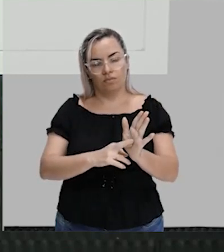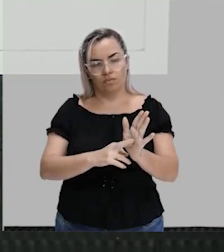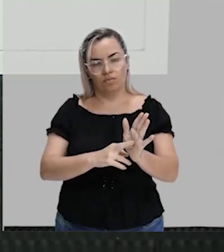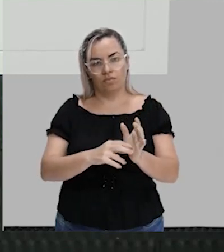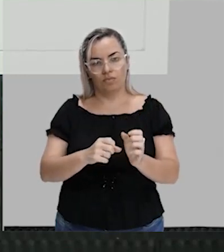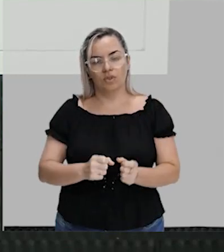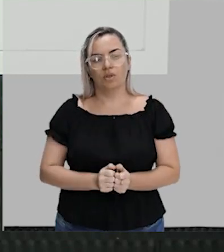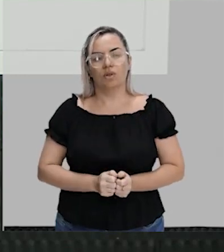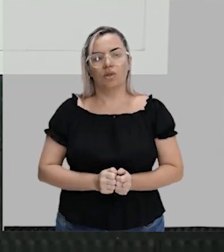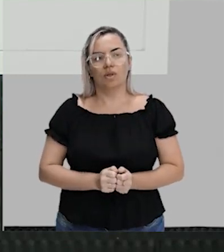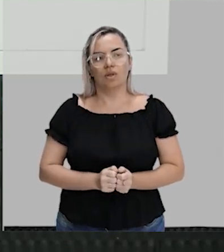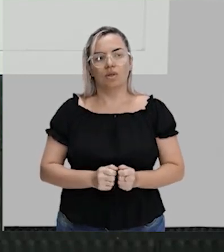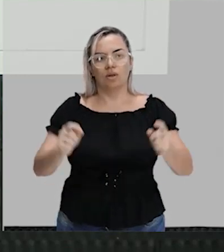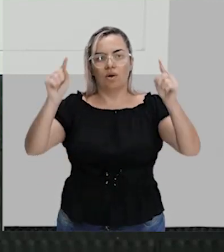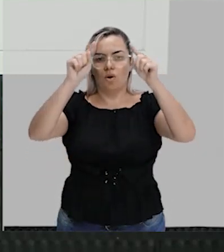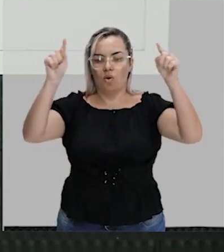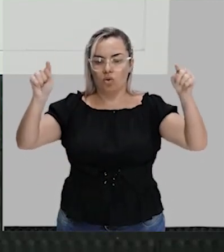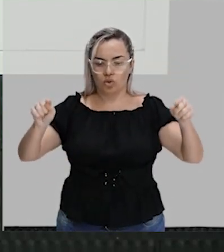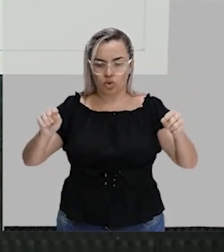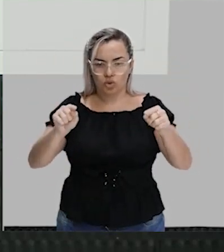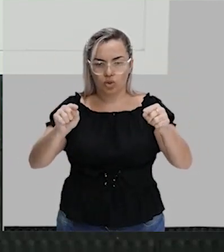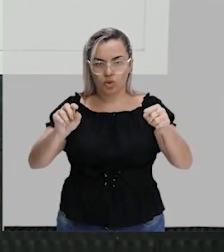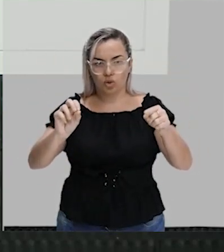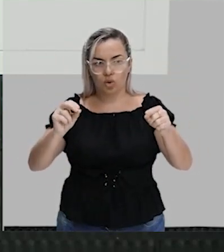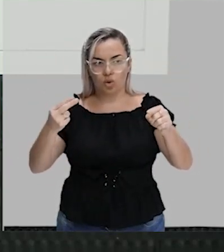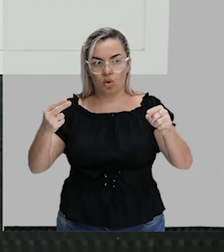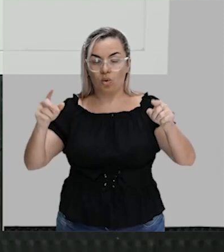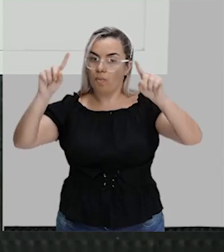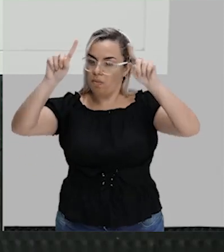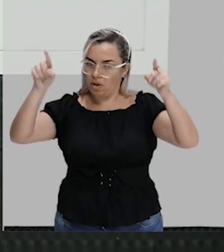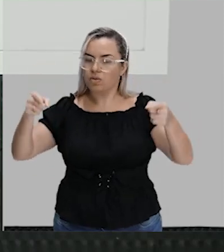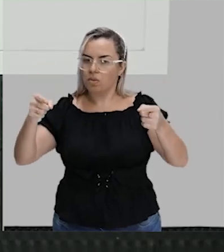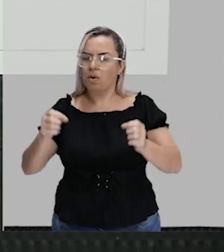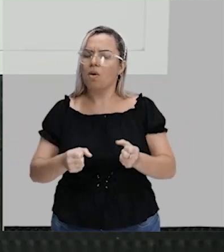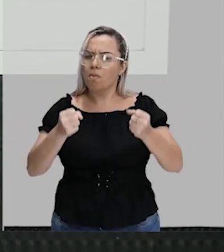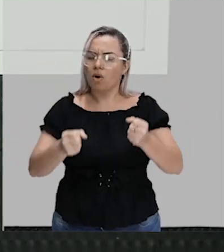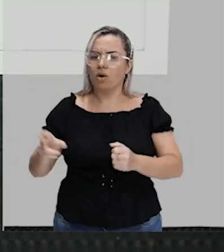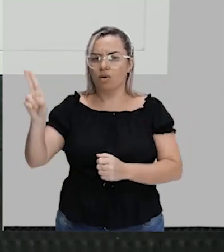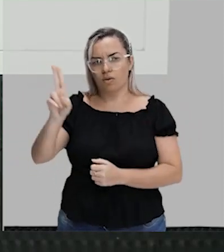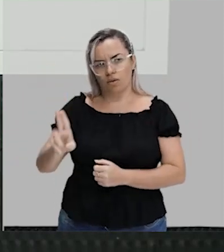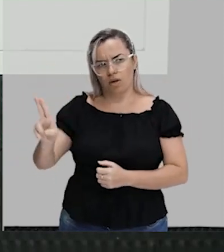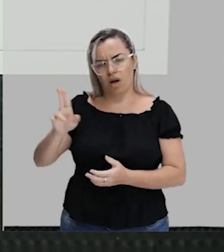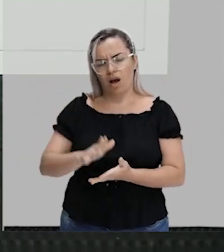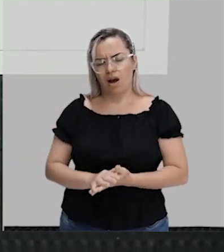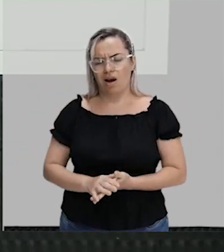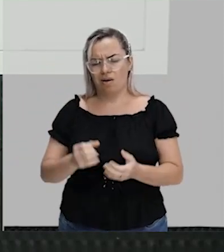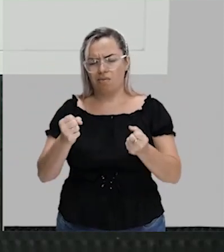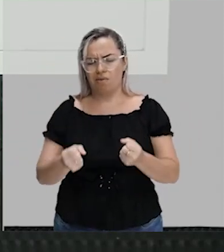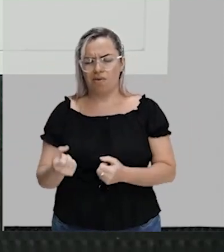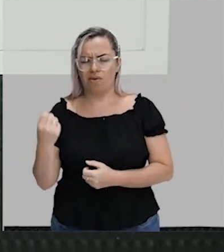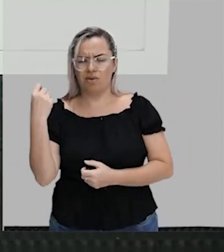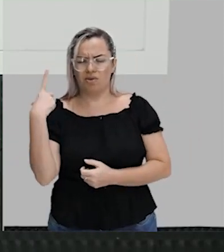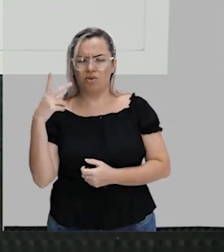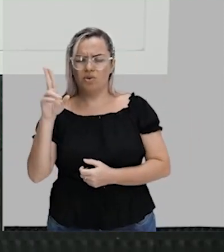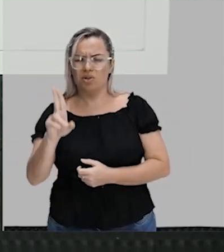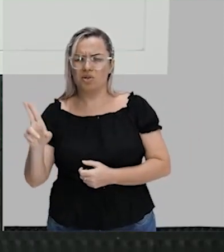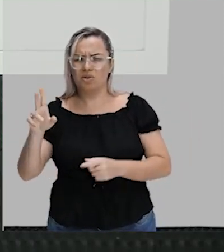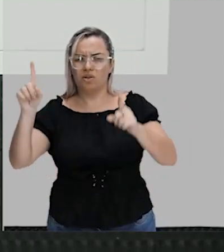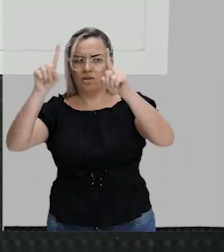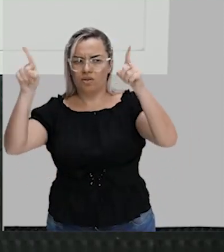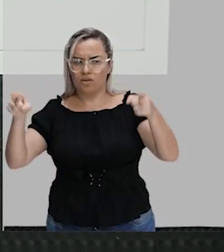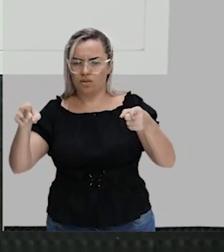colchetes pode dar o colchete Zinho ou pode estar assim né a gente pode estranhar pessoal aqui você escreveu Matriz usando parênteses